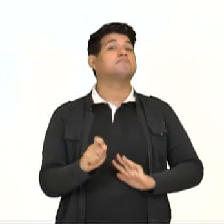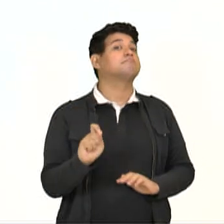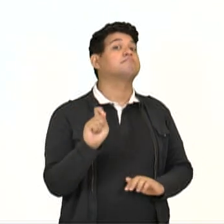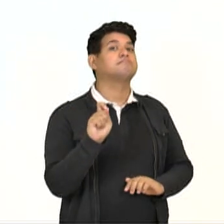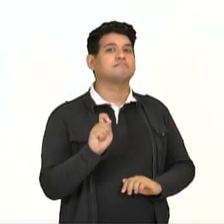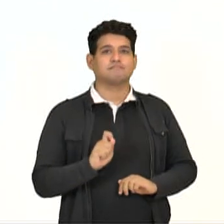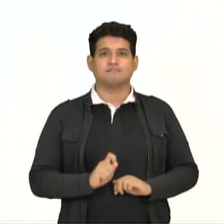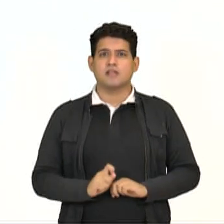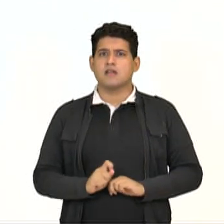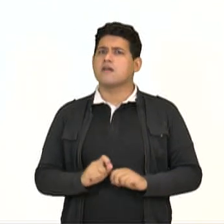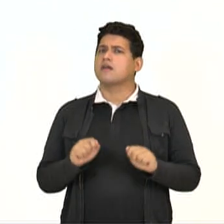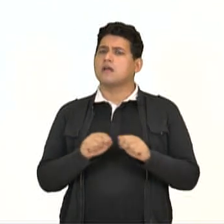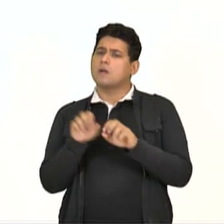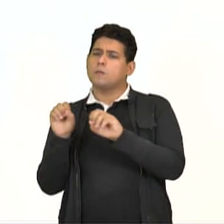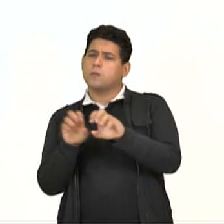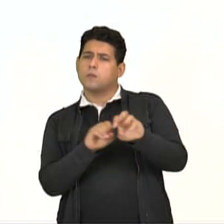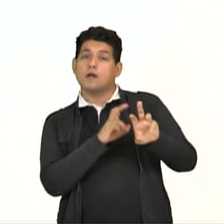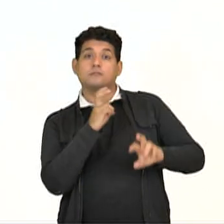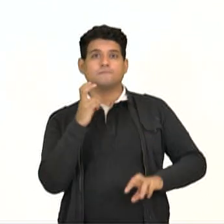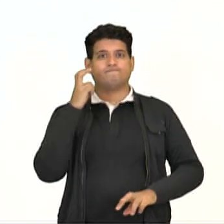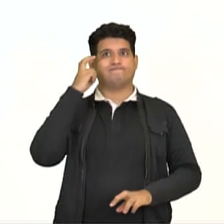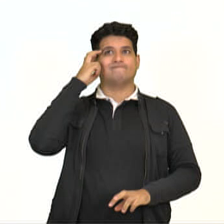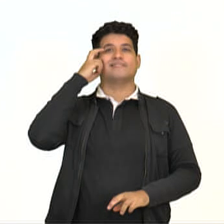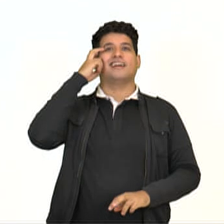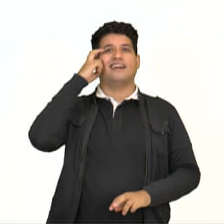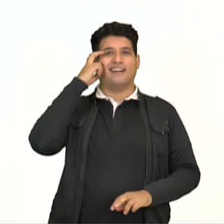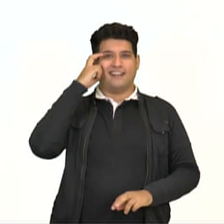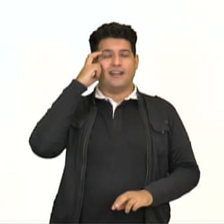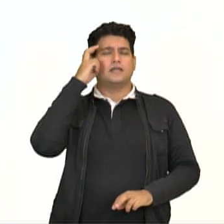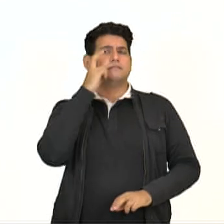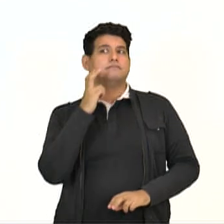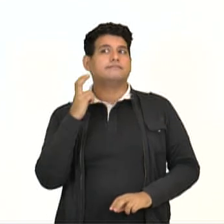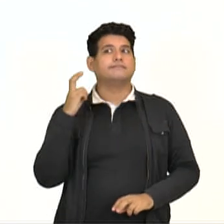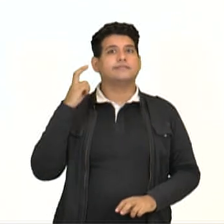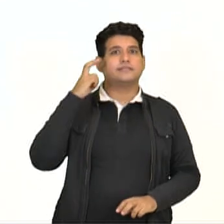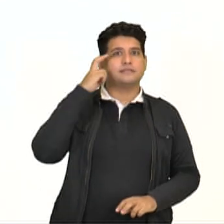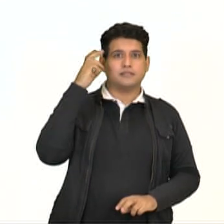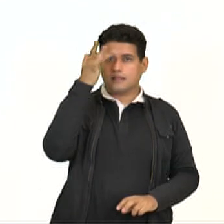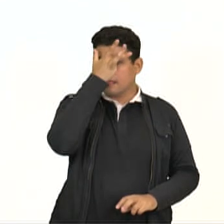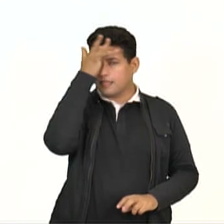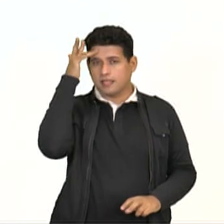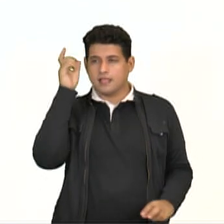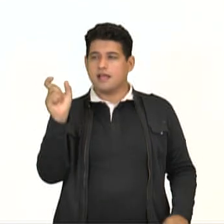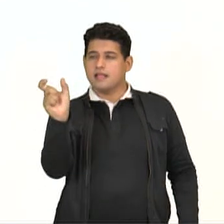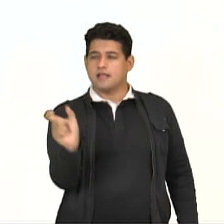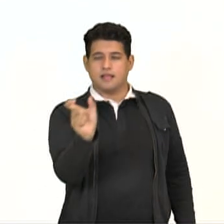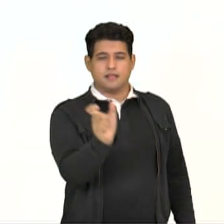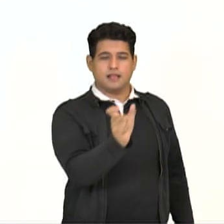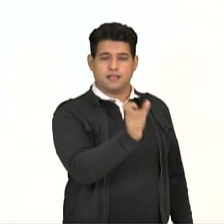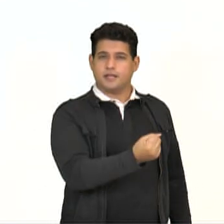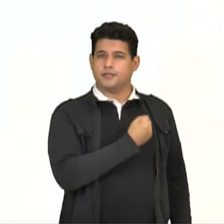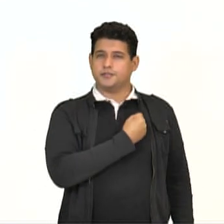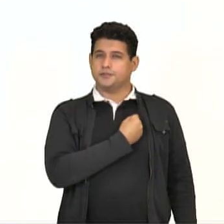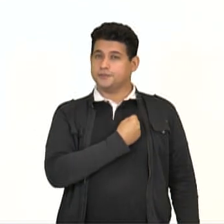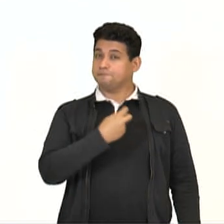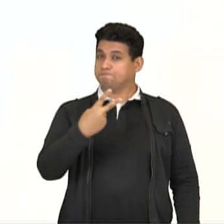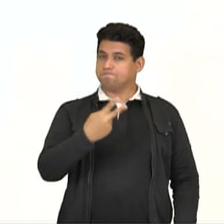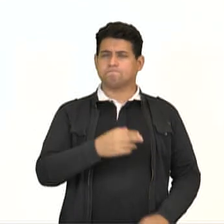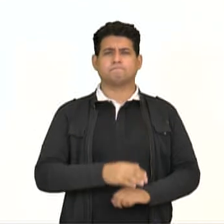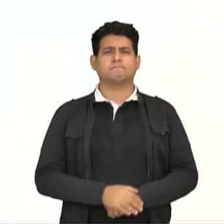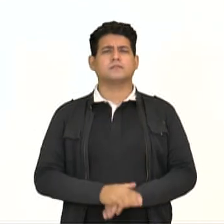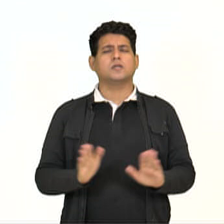seja, conscientizar. Ele quer conscientizar as pessoas. Number 2.